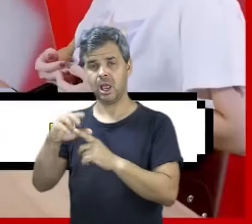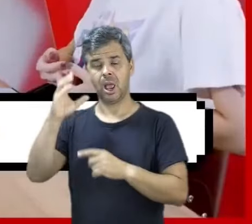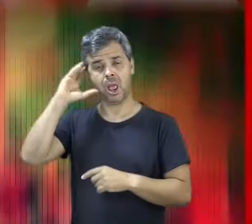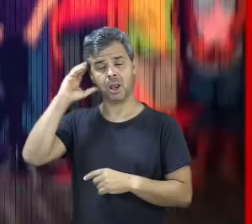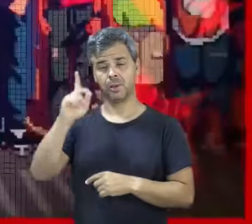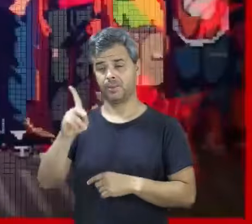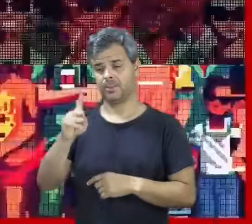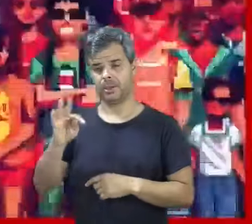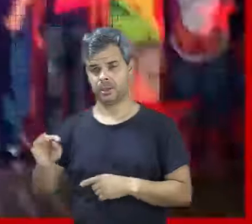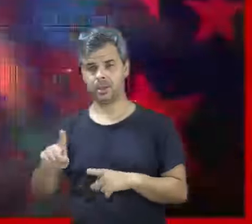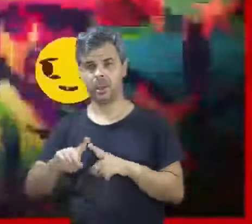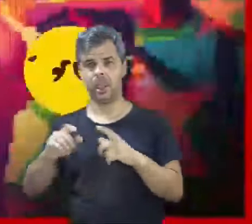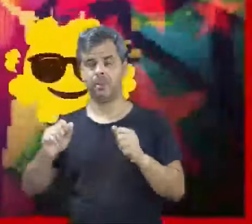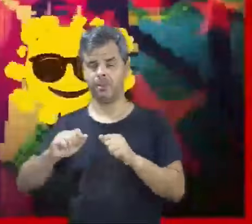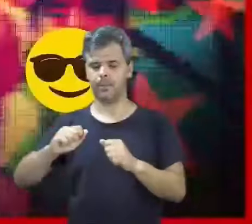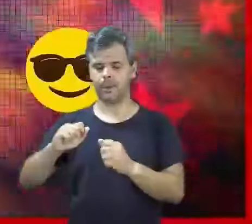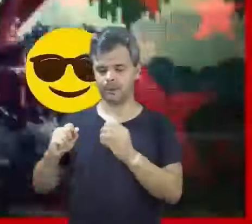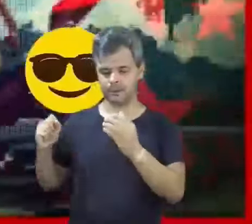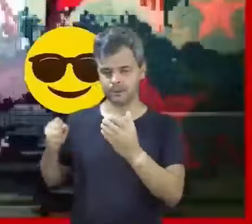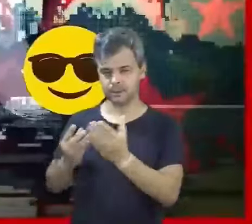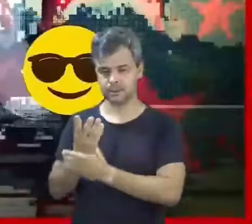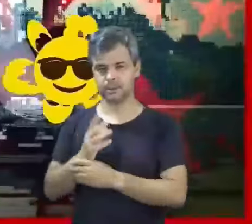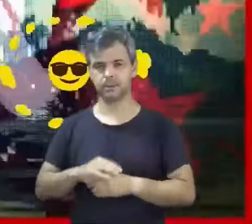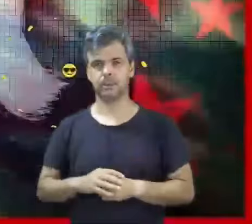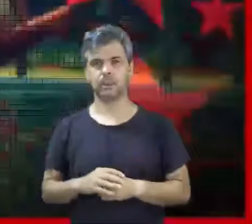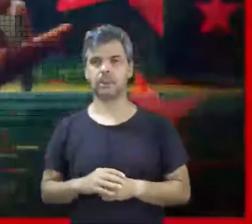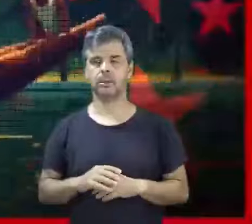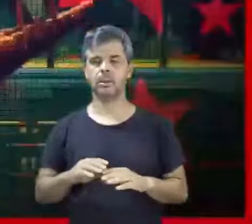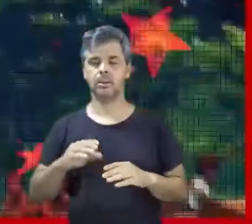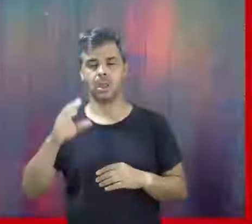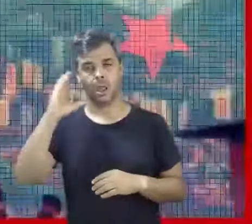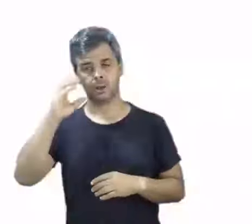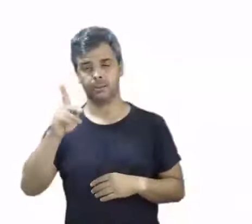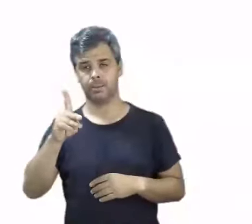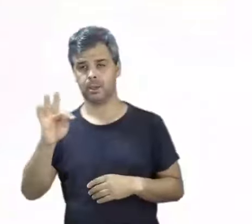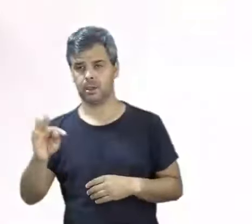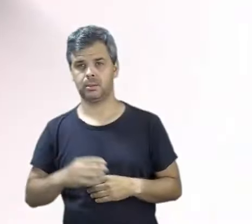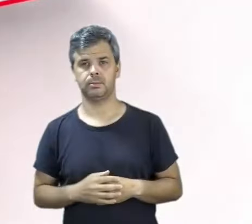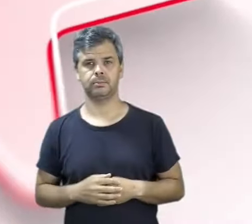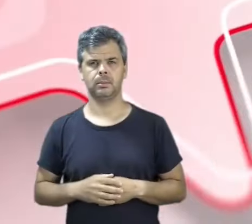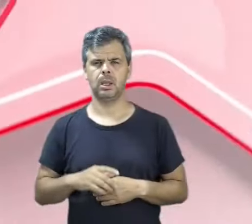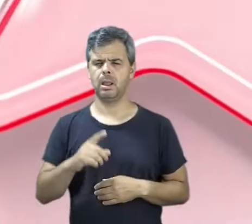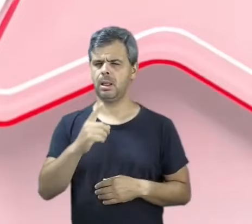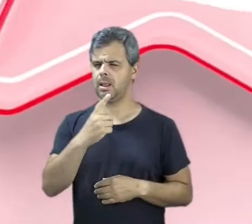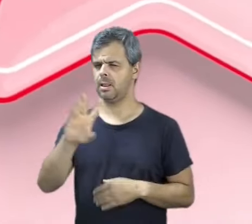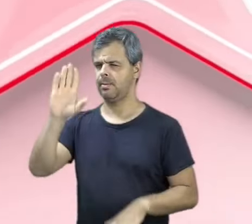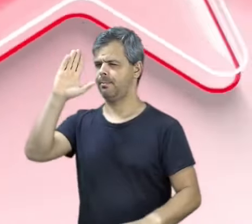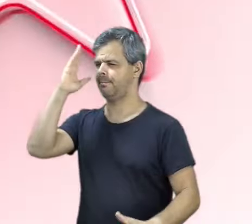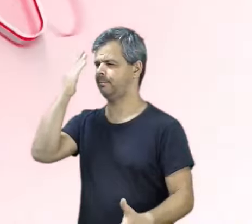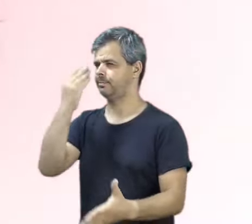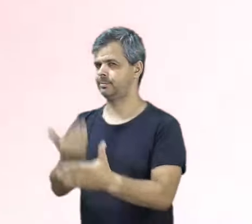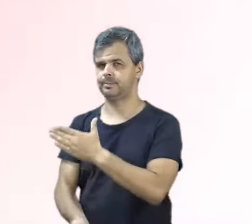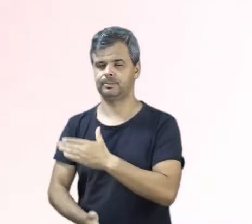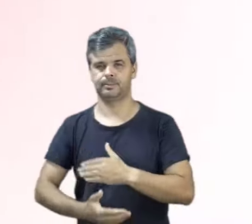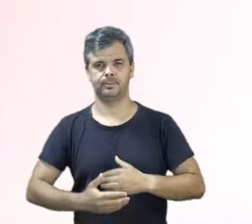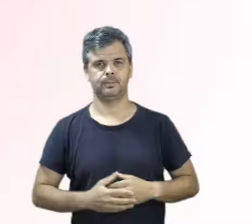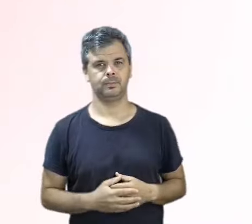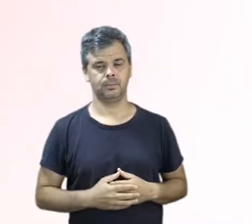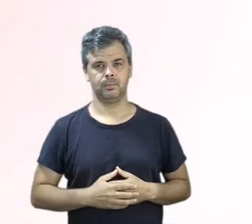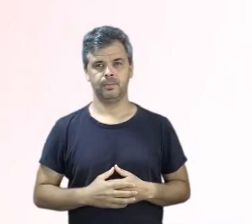Rádio PT ou nas plataformas de streaming da Rádio PT. Não dá pra perder, né?